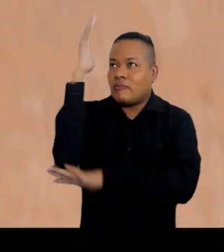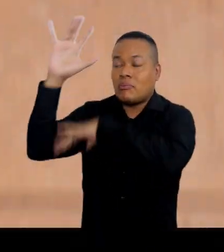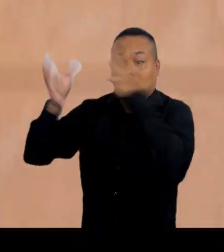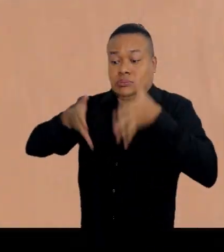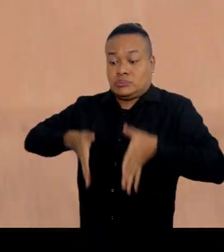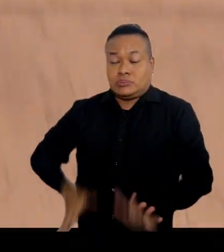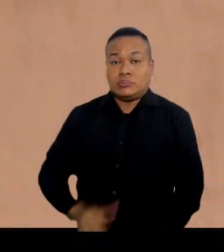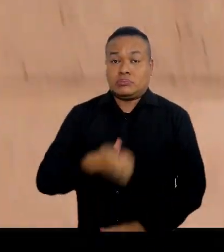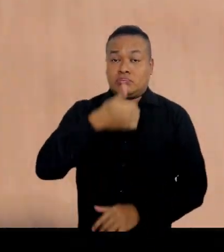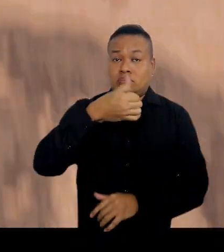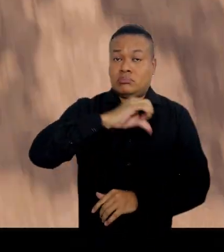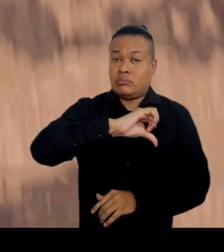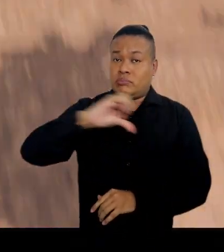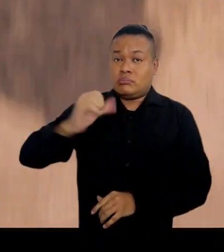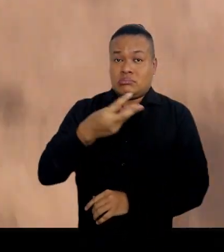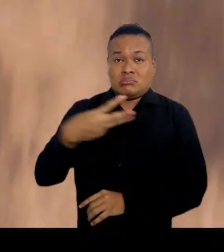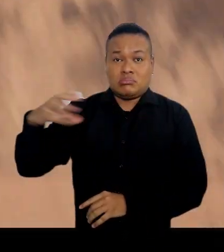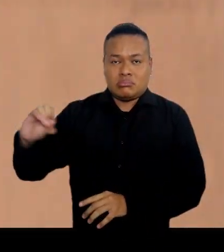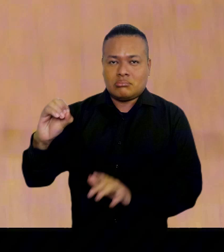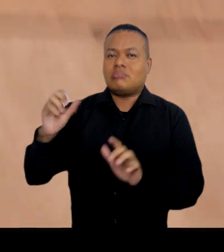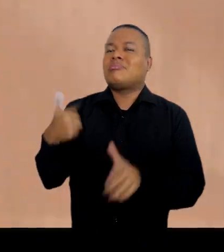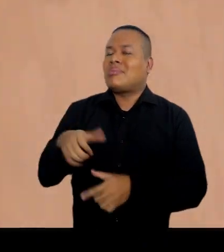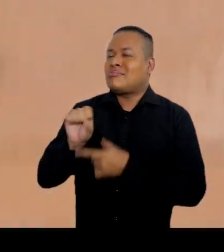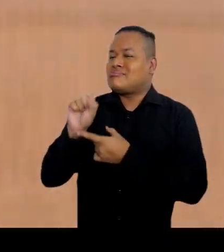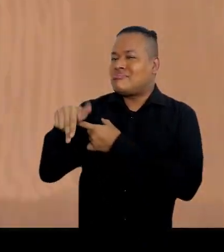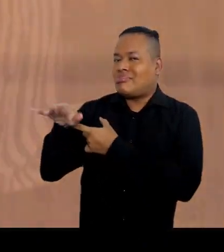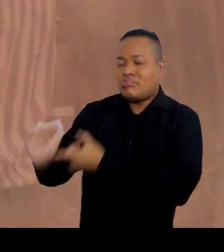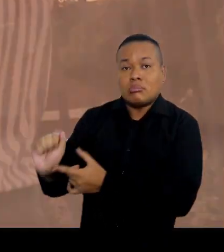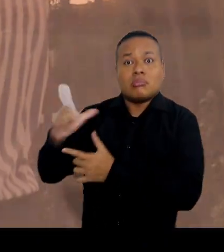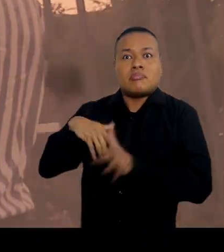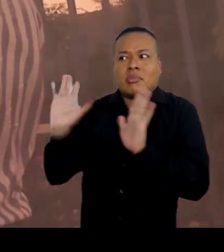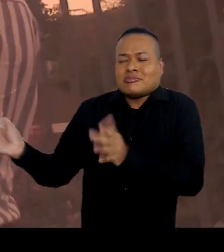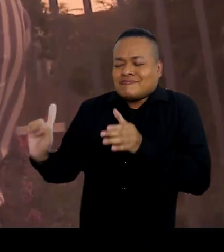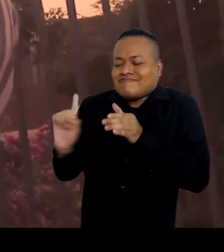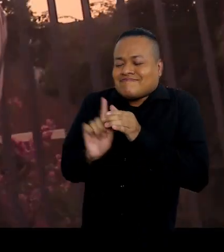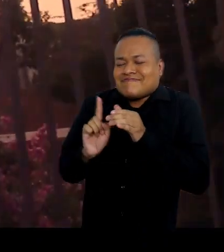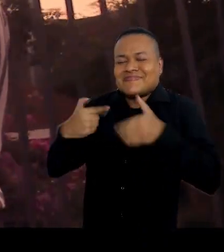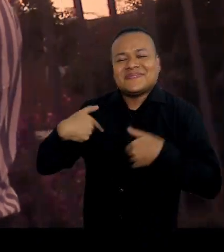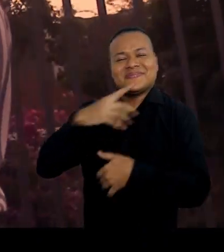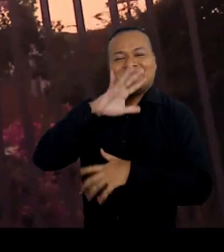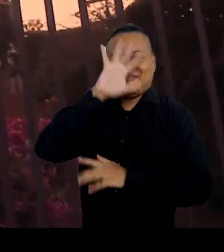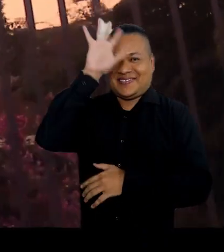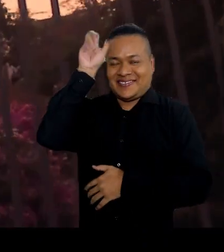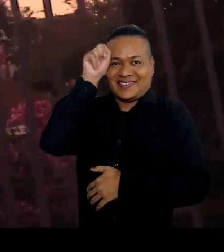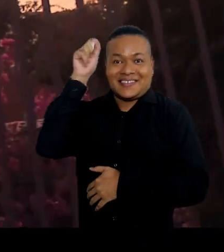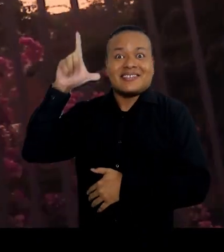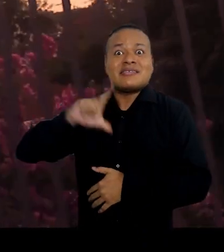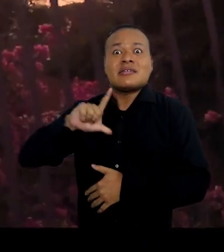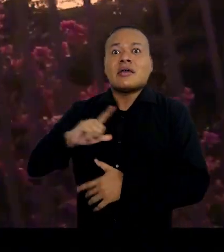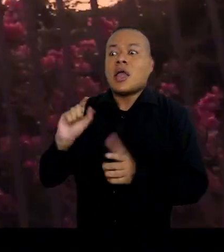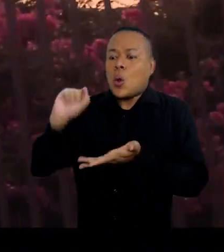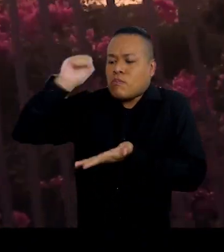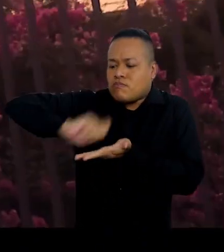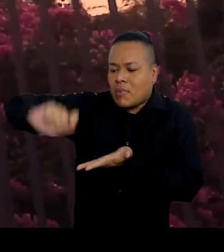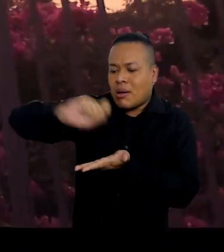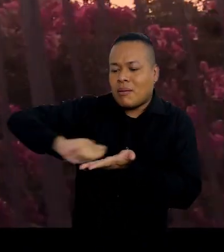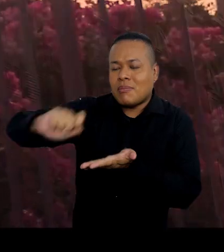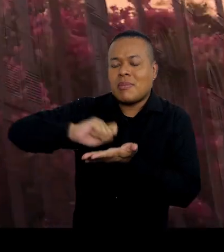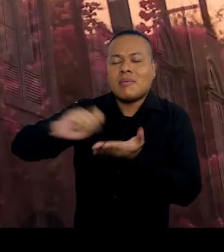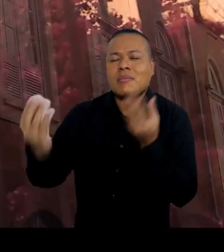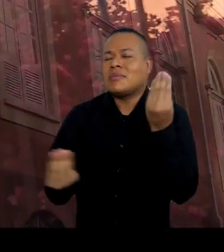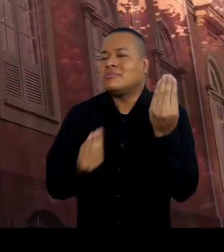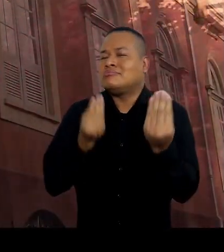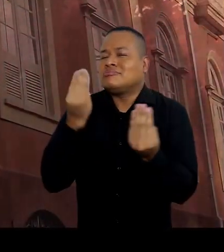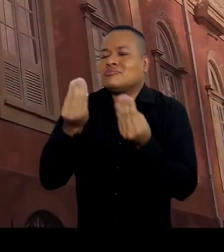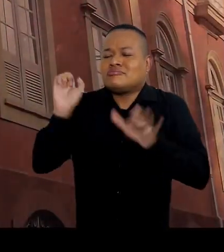em 1930 em Sena Madureira, mas acolhido por Manaus, Tufi fez da escrita uma forma